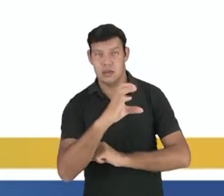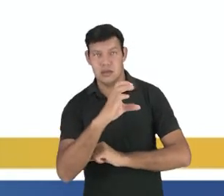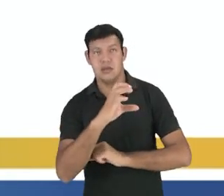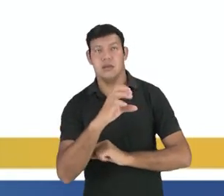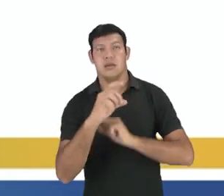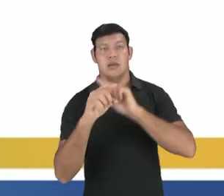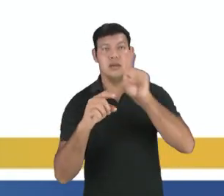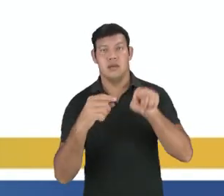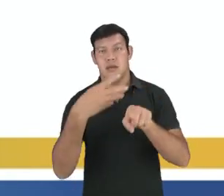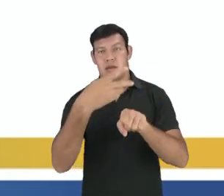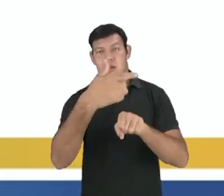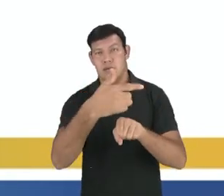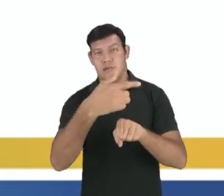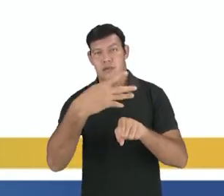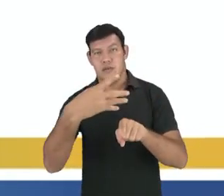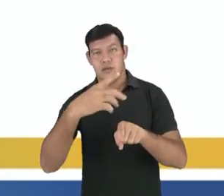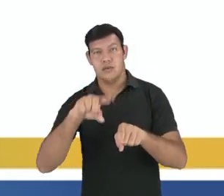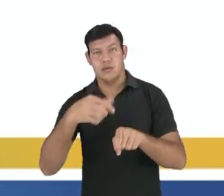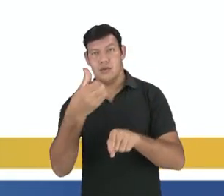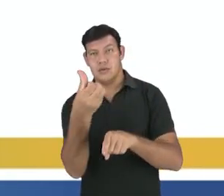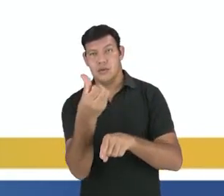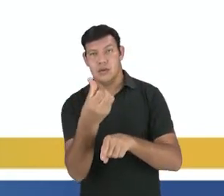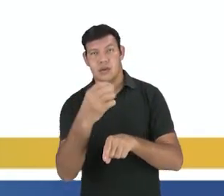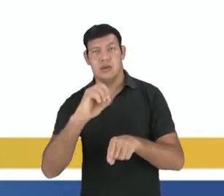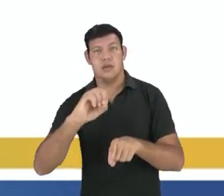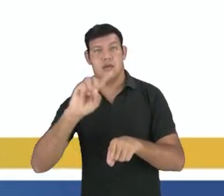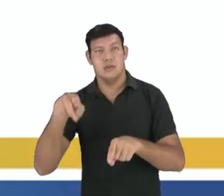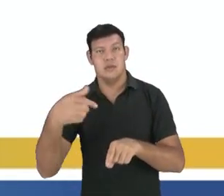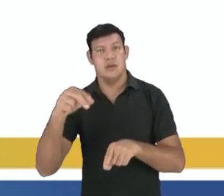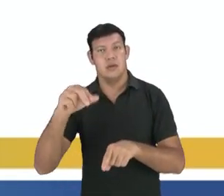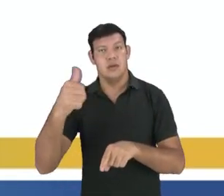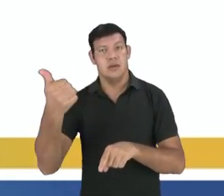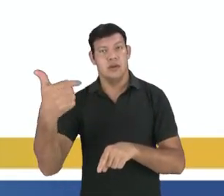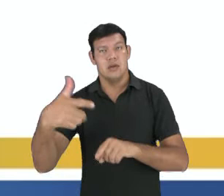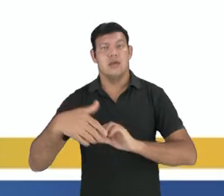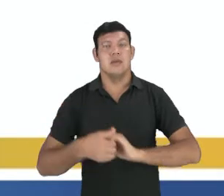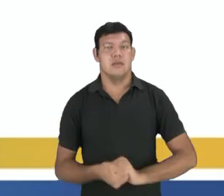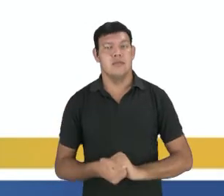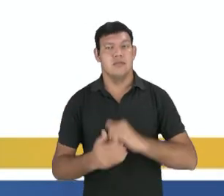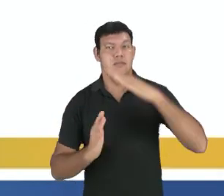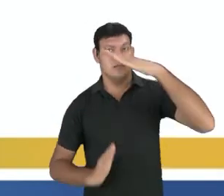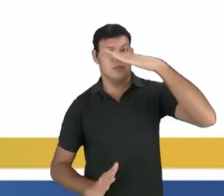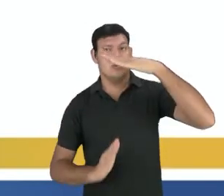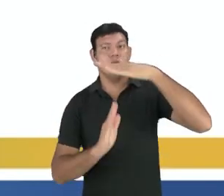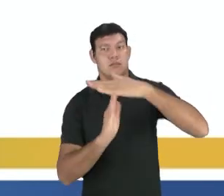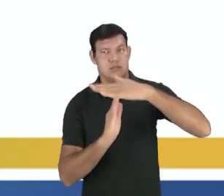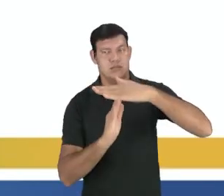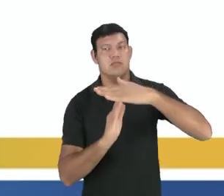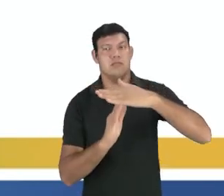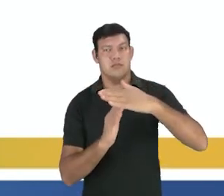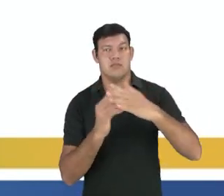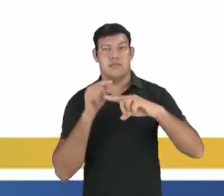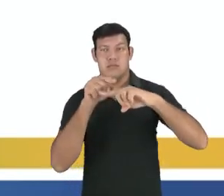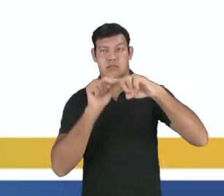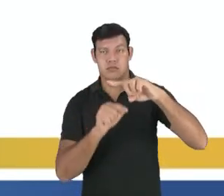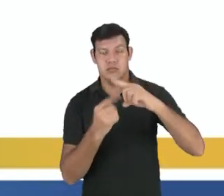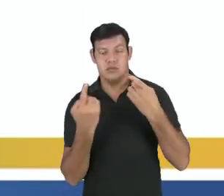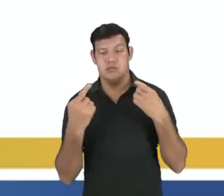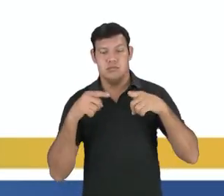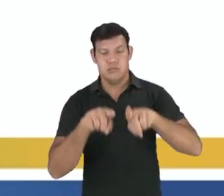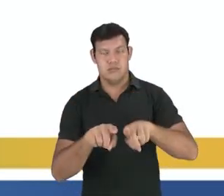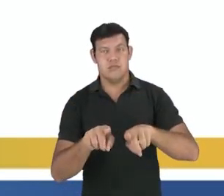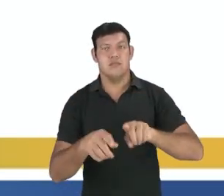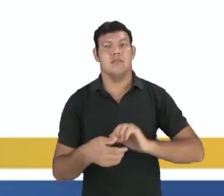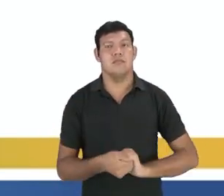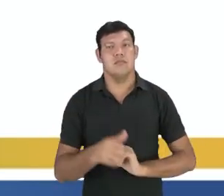24 e 60 é 12. Então, o maior número que divide o 24 e o 60 ao mesmo tempo é o 12.